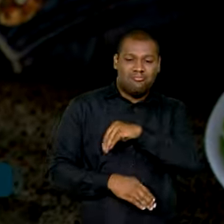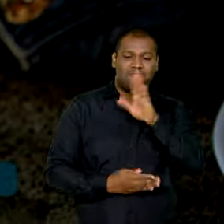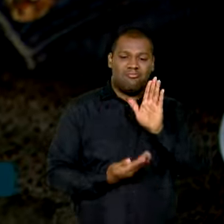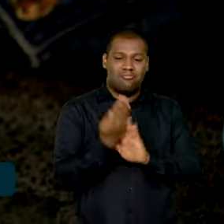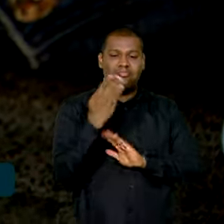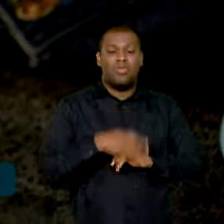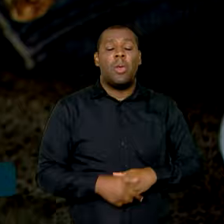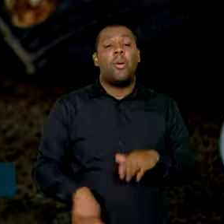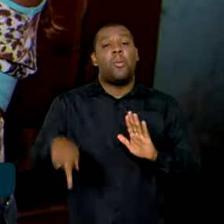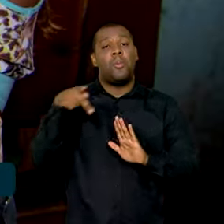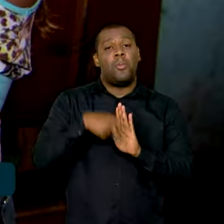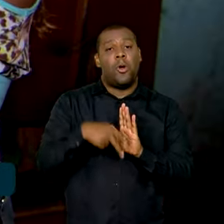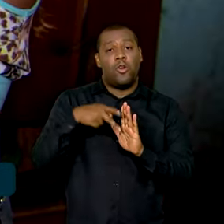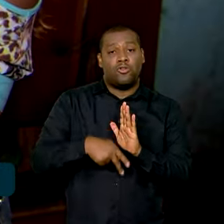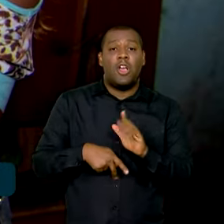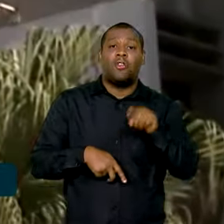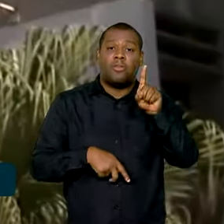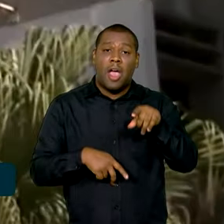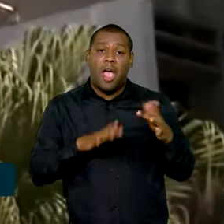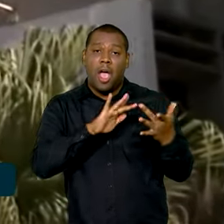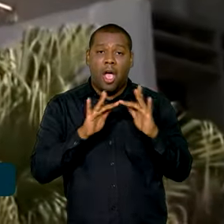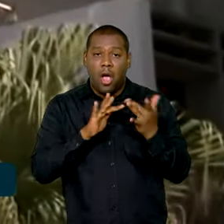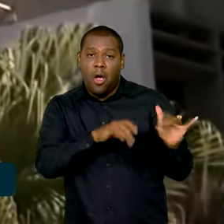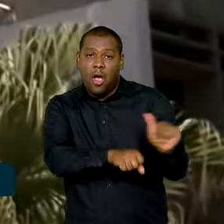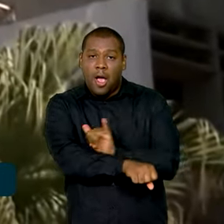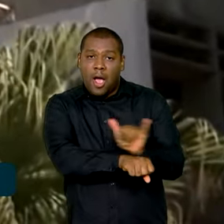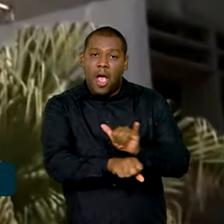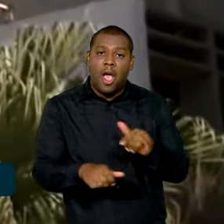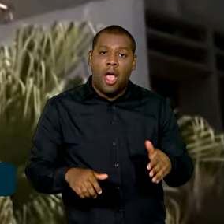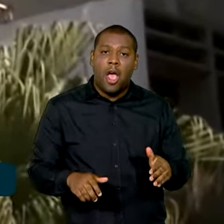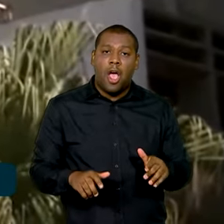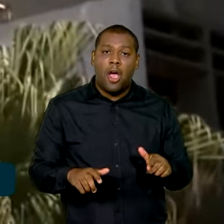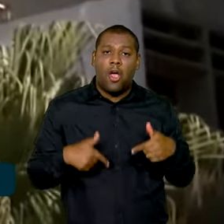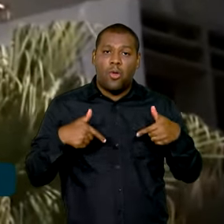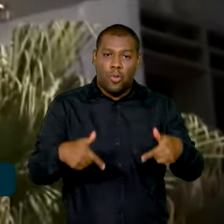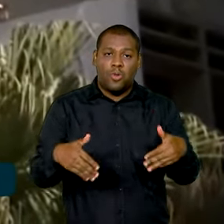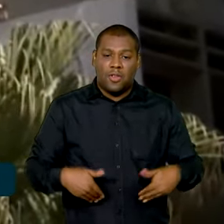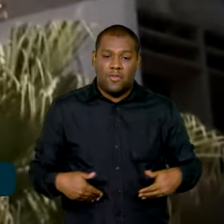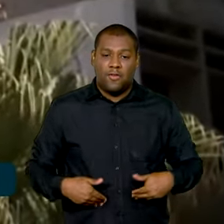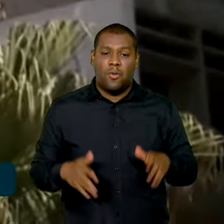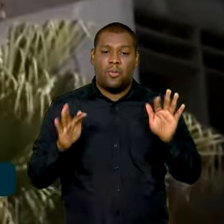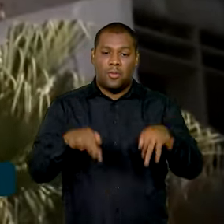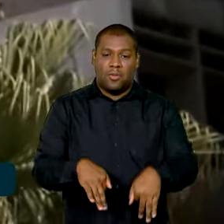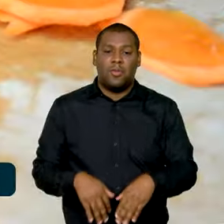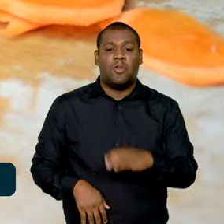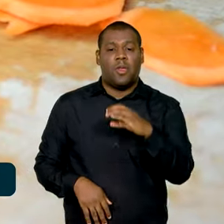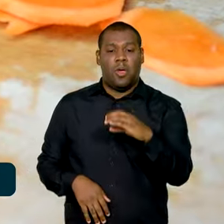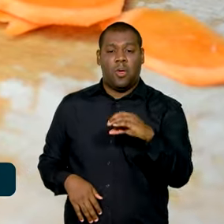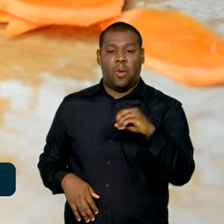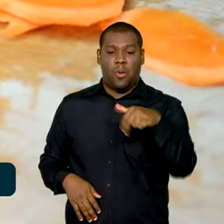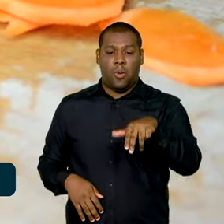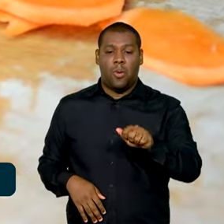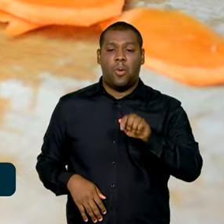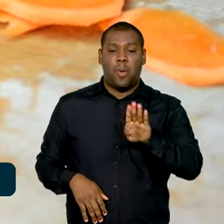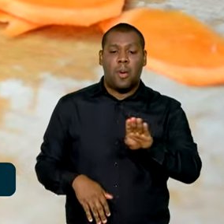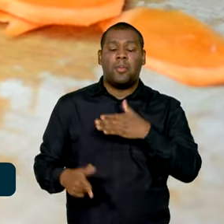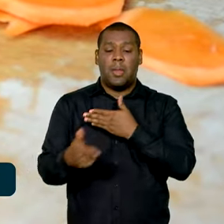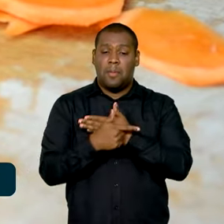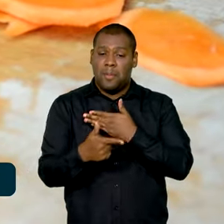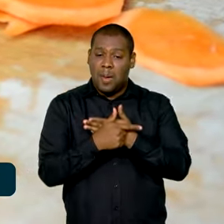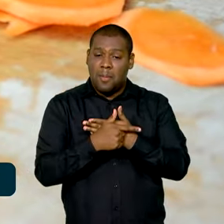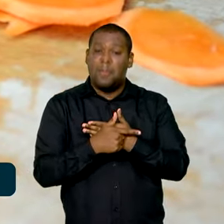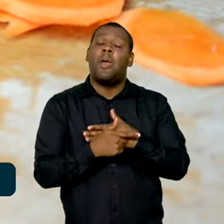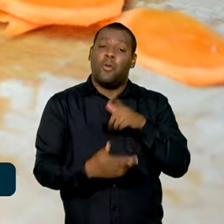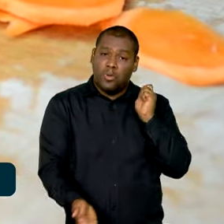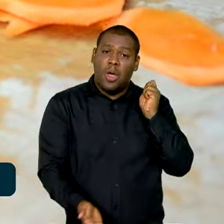das ações de combate à fome. A Conab, Companhia Nacional de Abastecimento, é a responsável pela